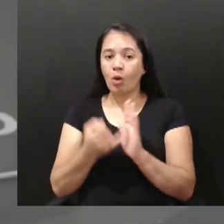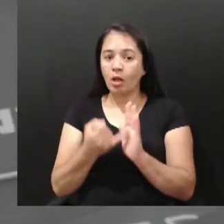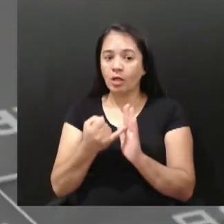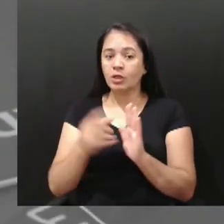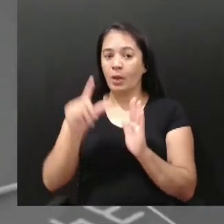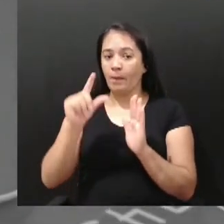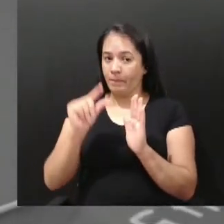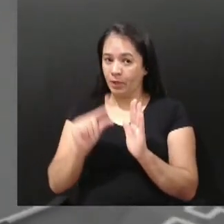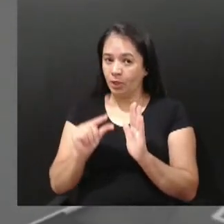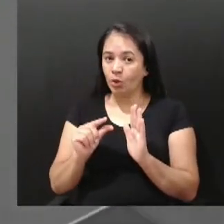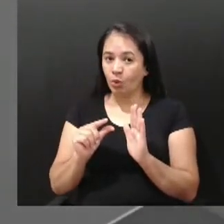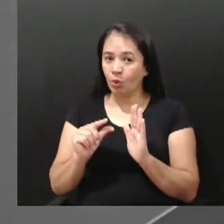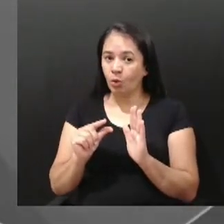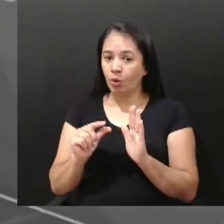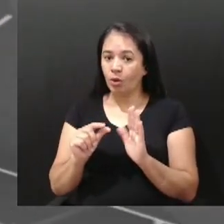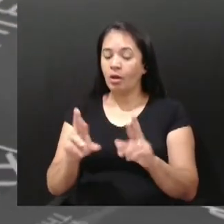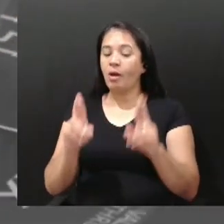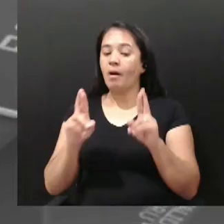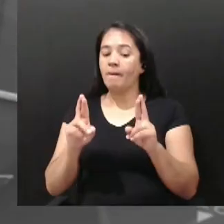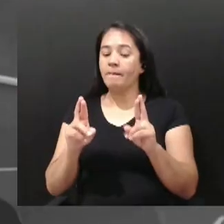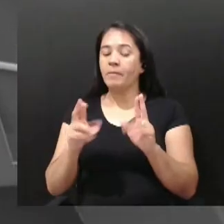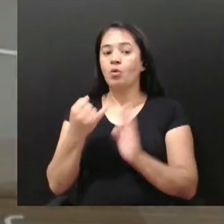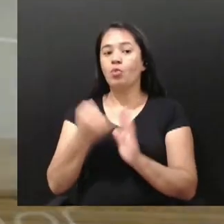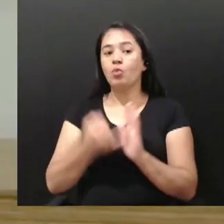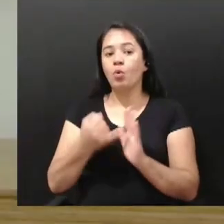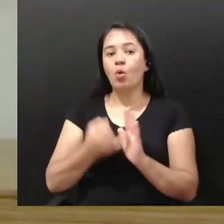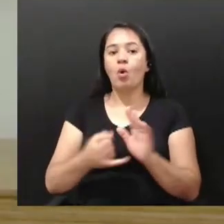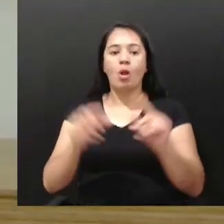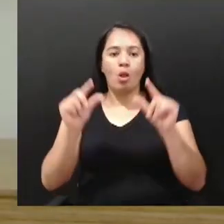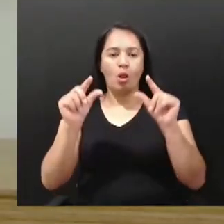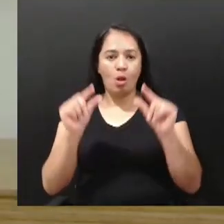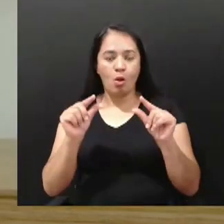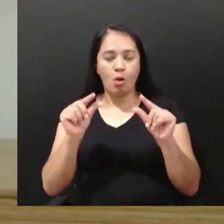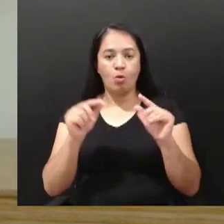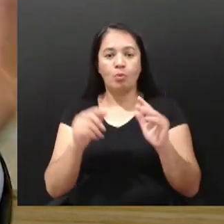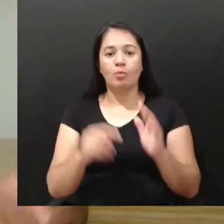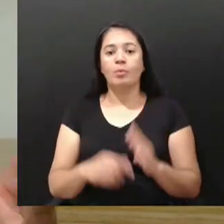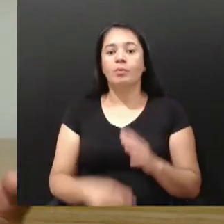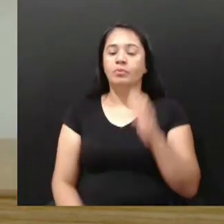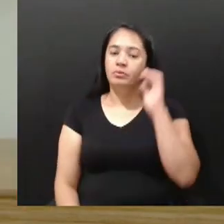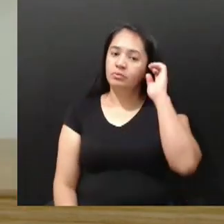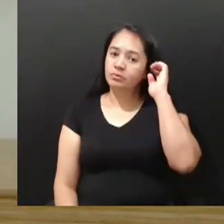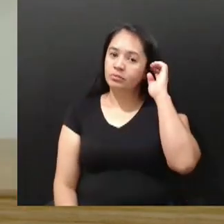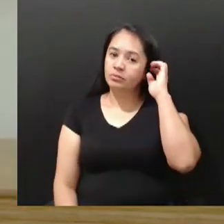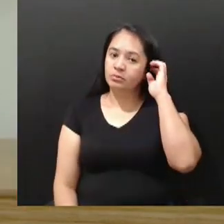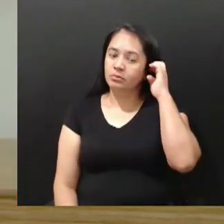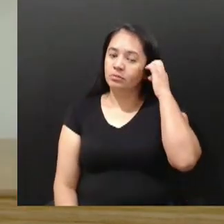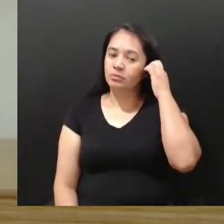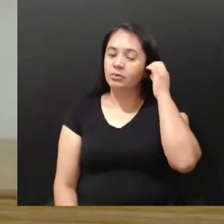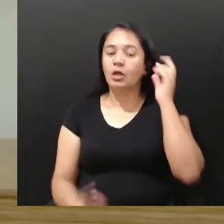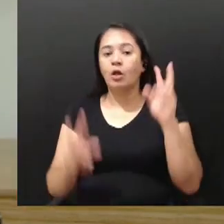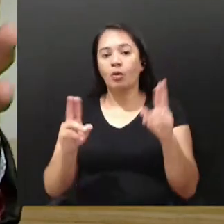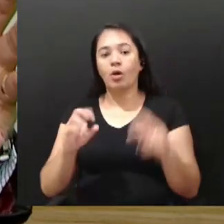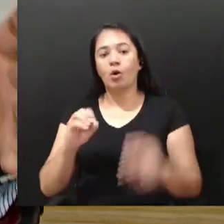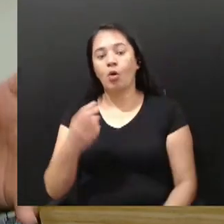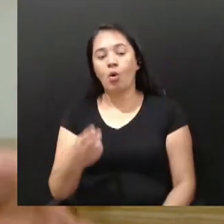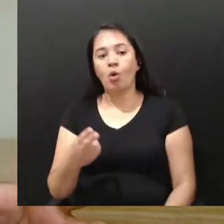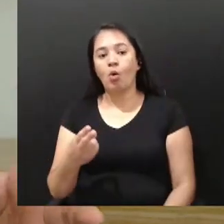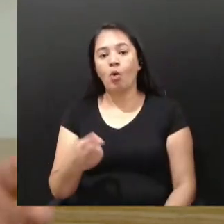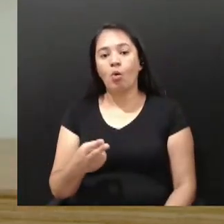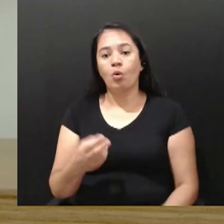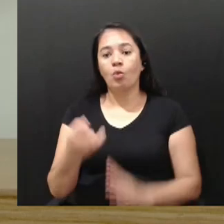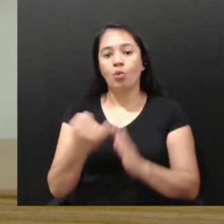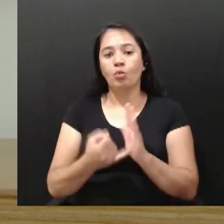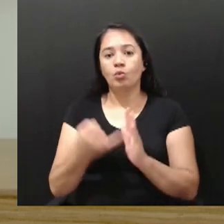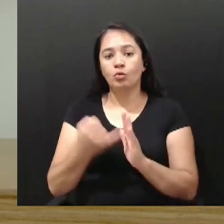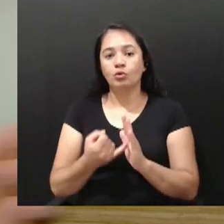tá? Espera-se que a taxa dos juros parcelado seja igual ou menor à taxa de juros do cartão